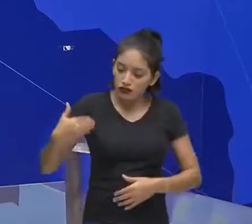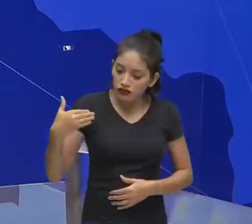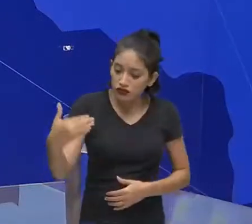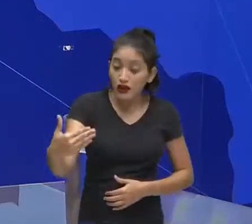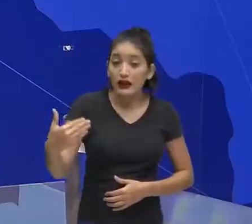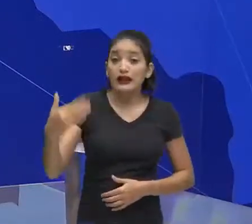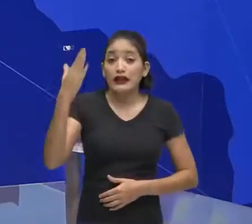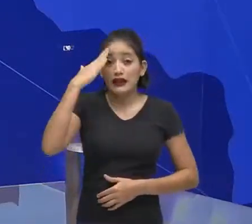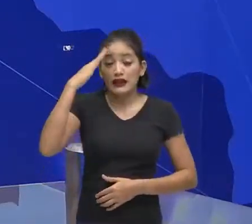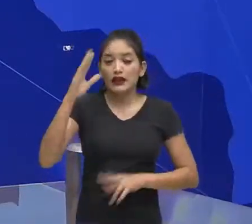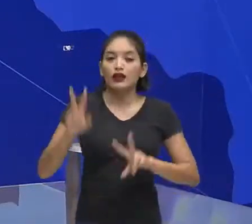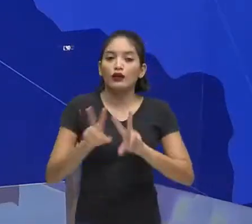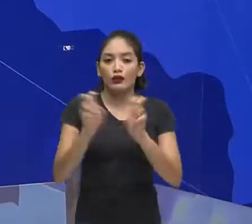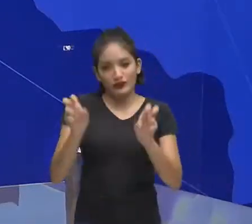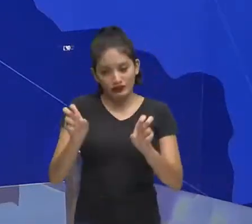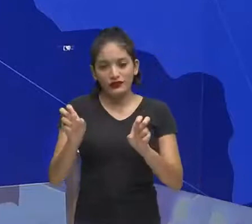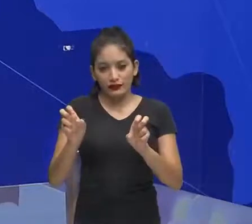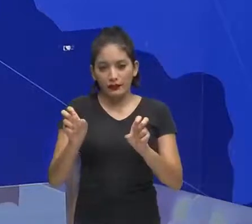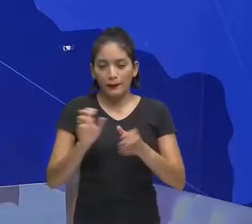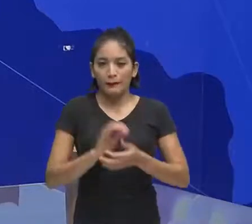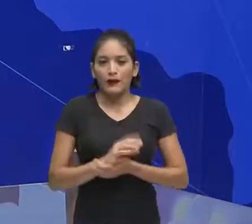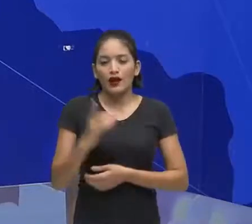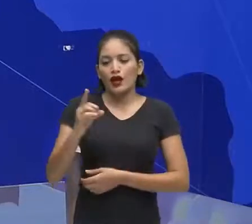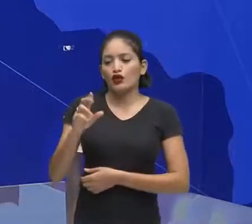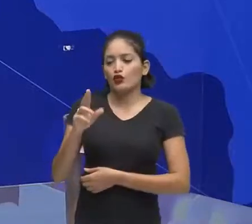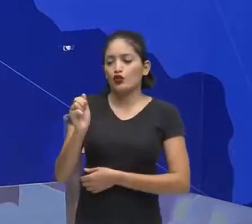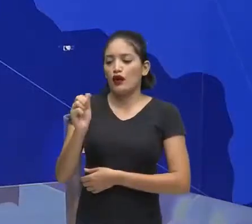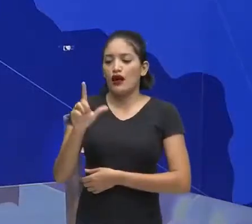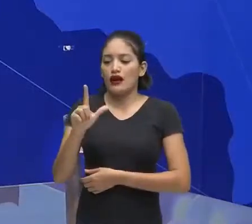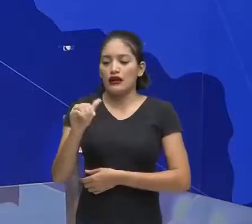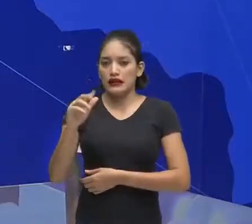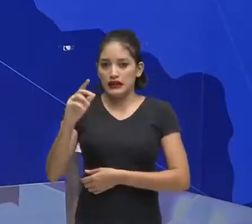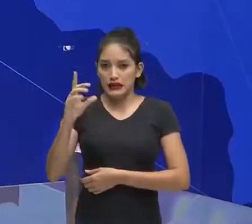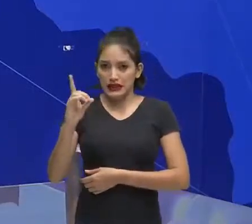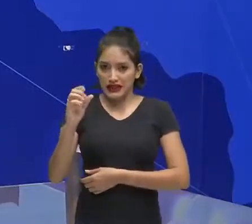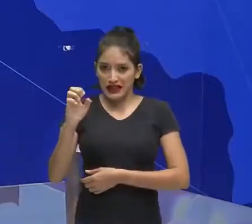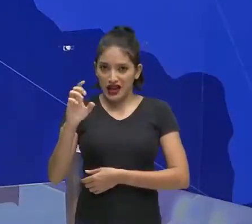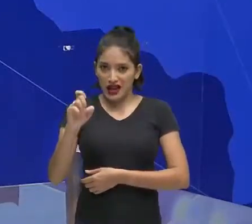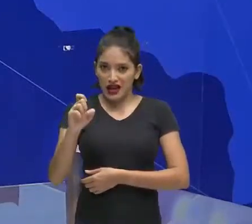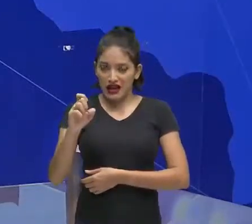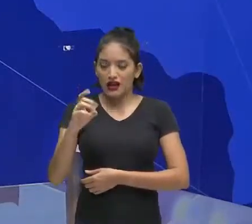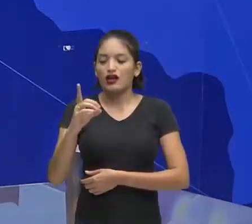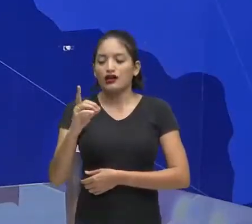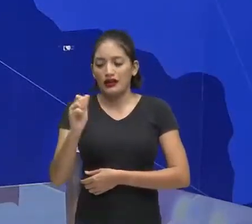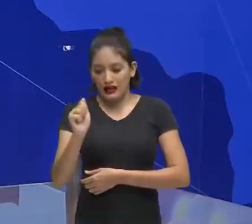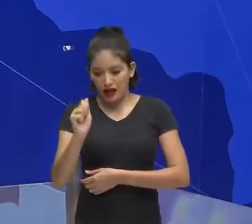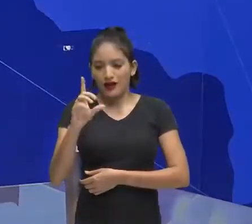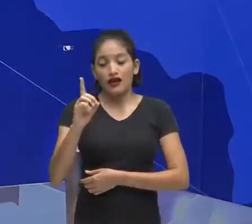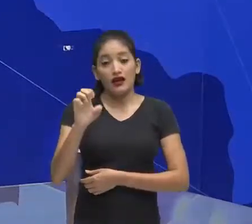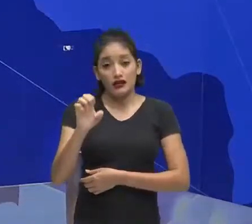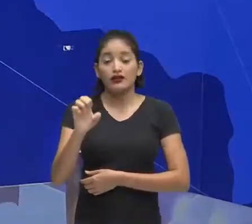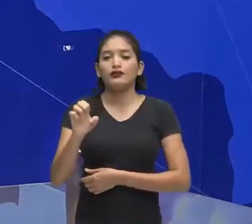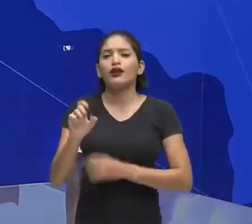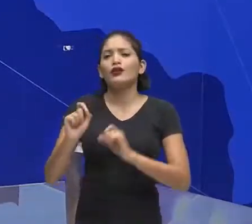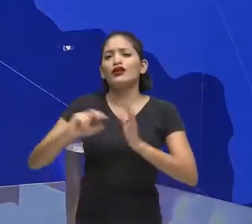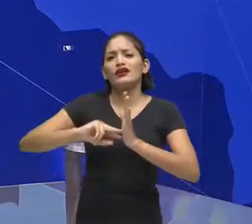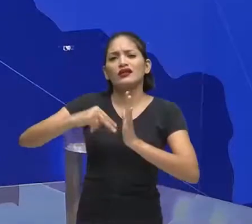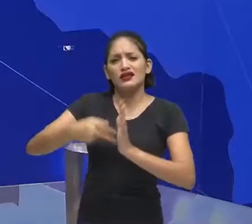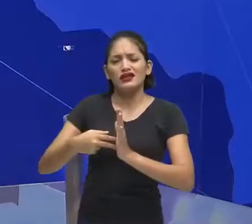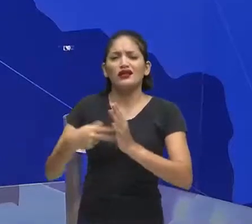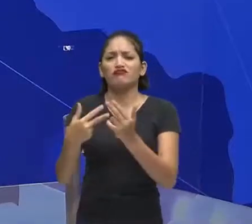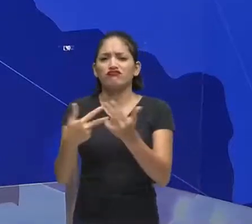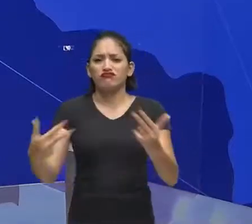por dualidade, né? E aí a quem for curioso, quem quiser entender o que é dualidade, é justamente essas coisas,